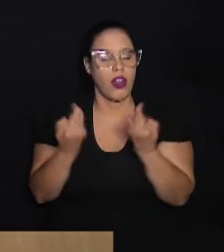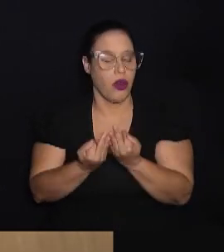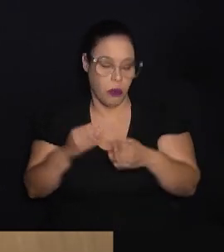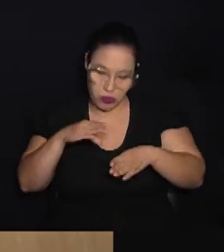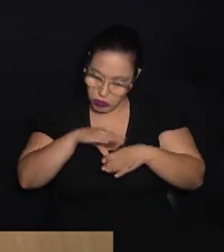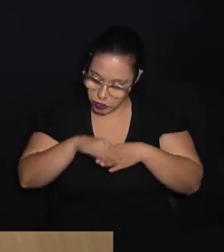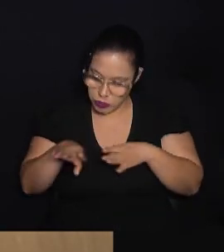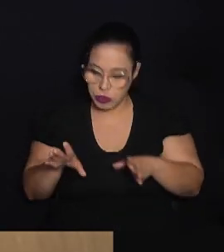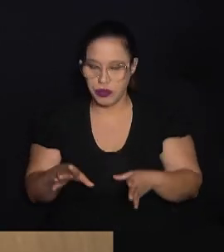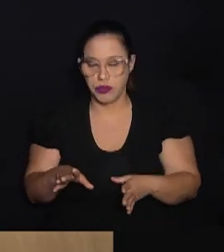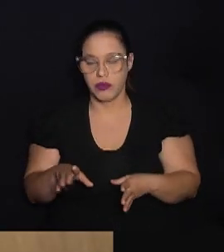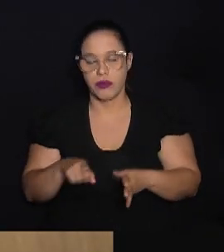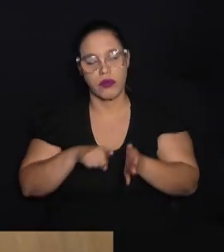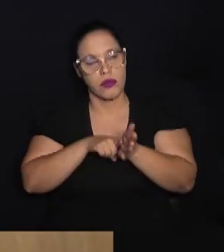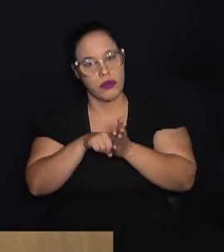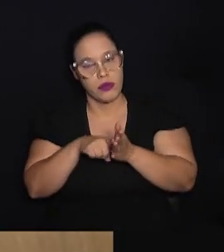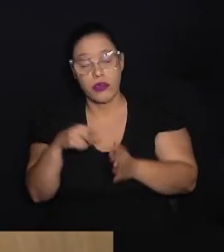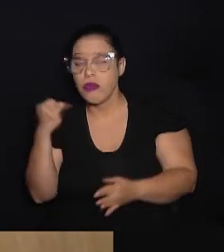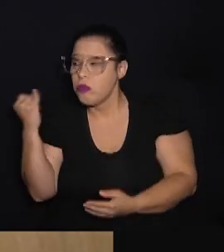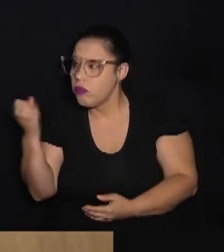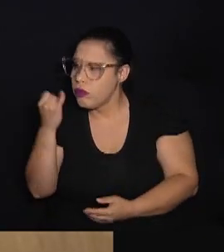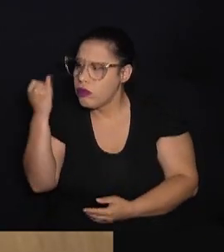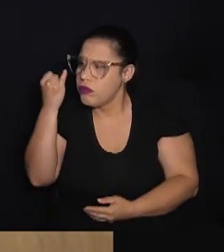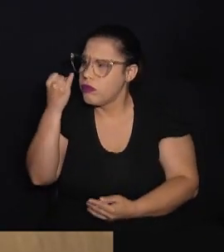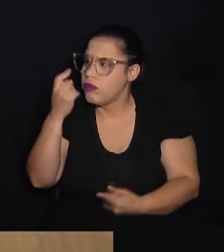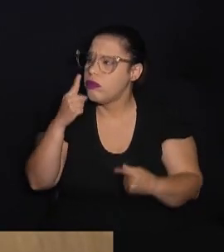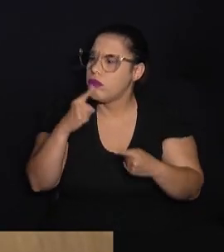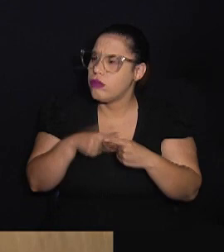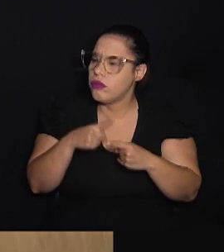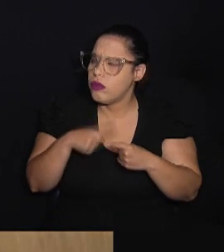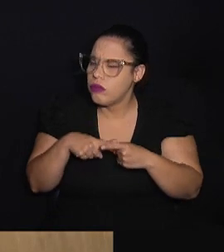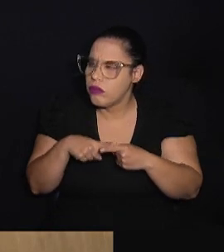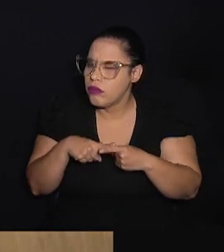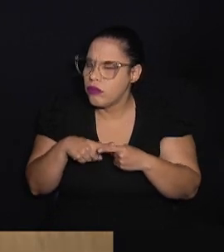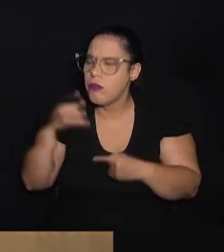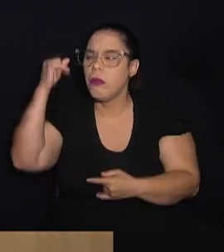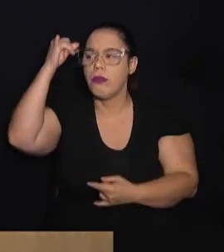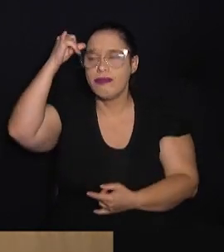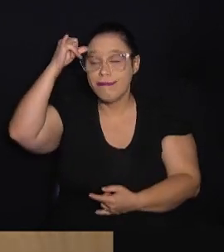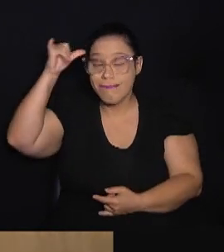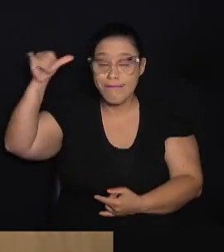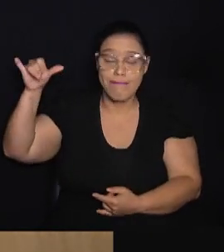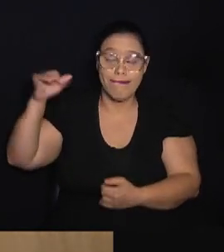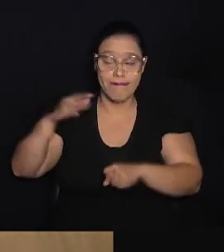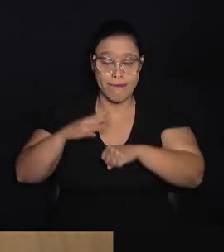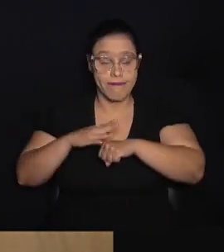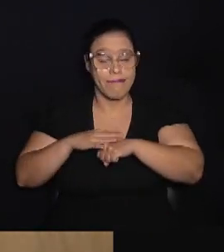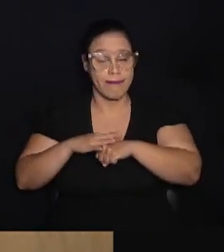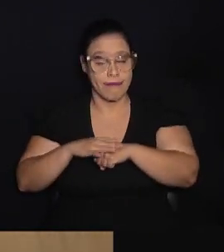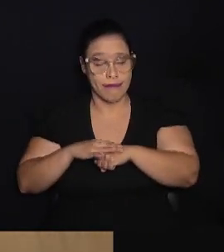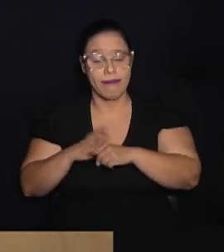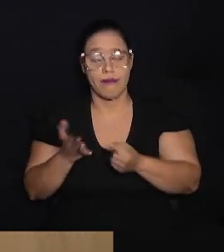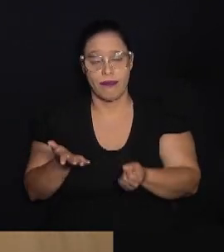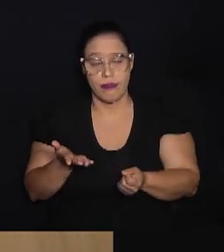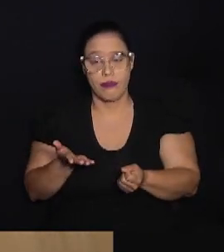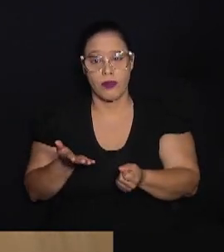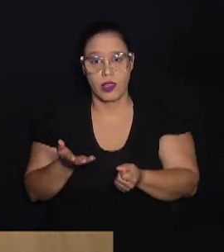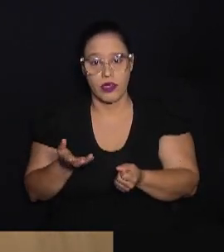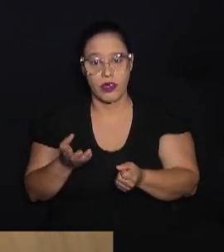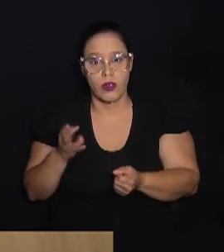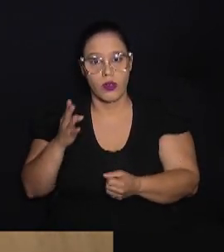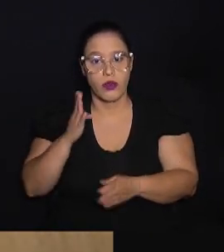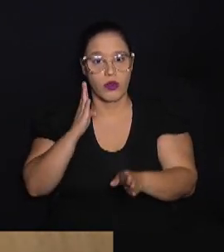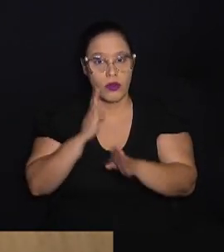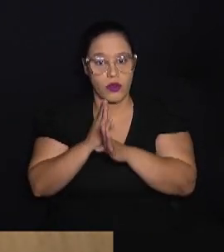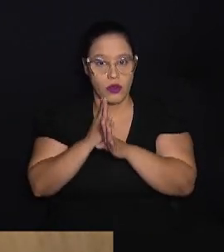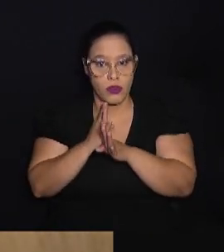investigados. Por que que isso é importante? Porque você pode fazer prevenção de algumas doenças, né? Se você descobre que você